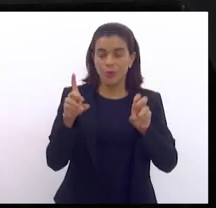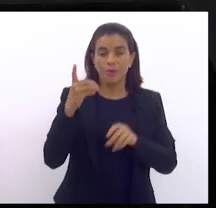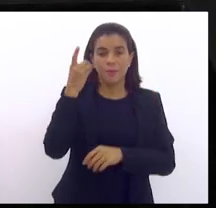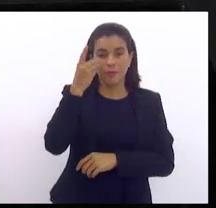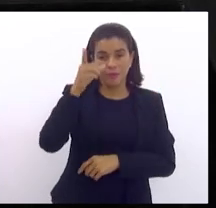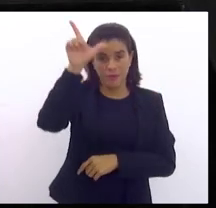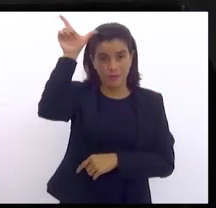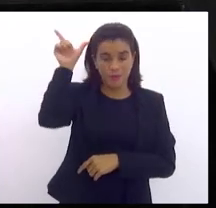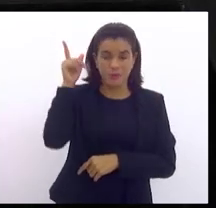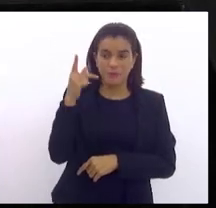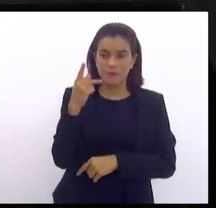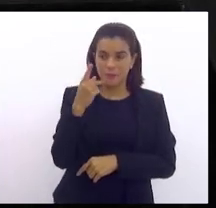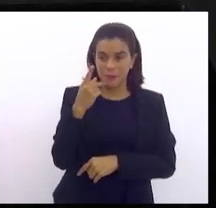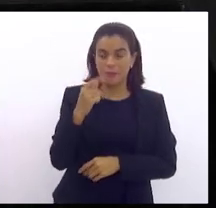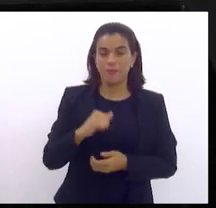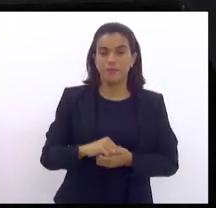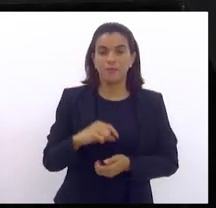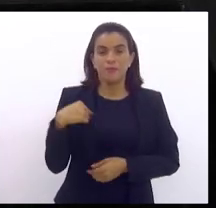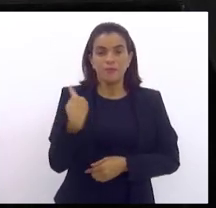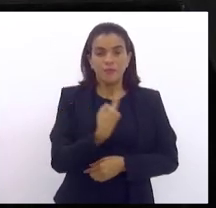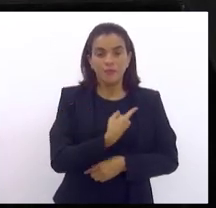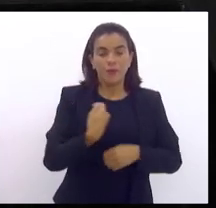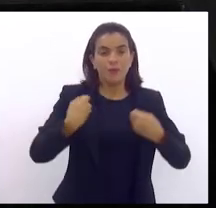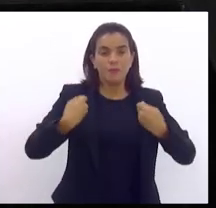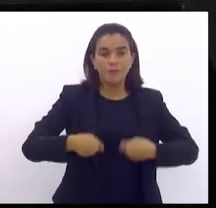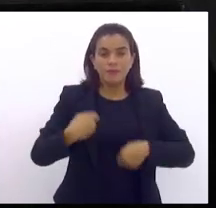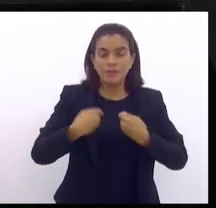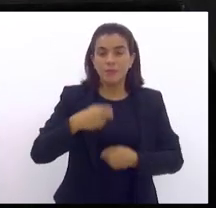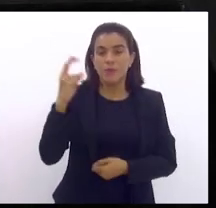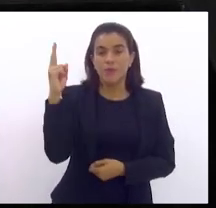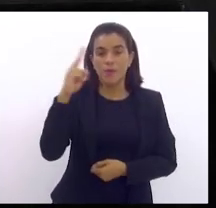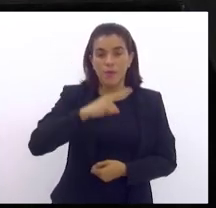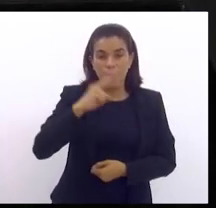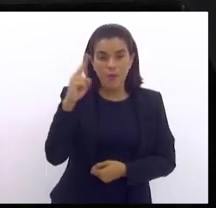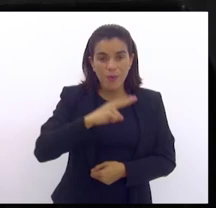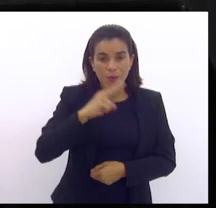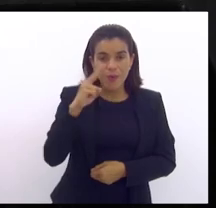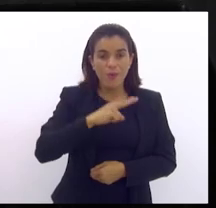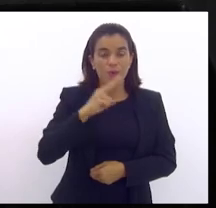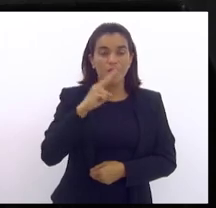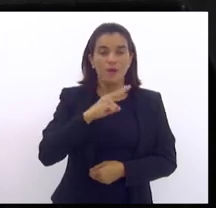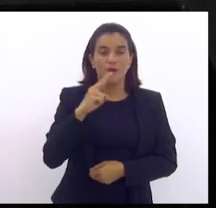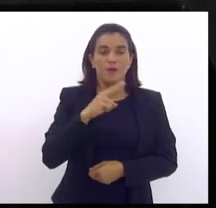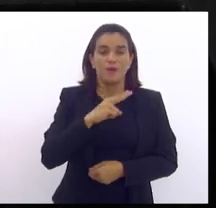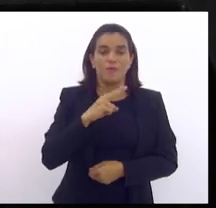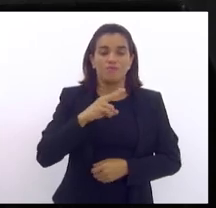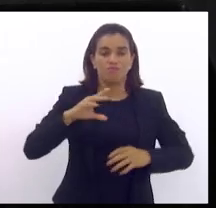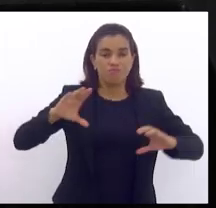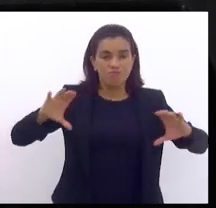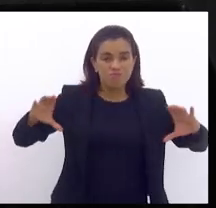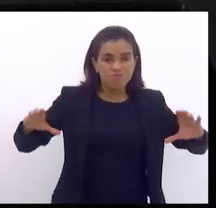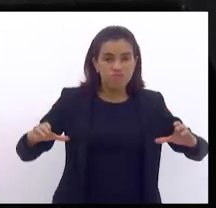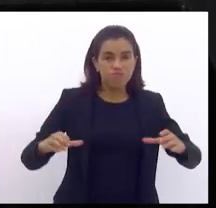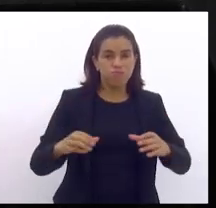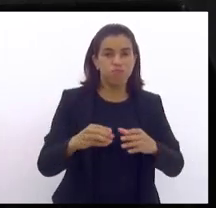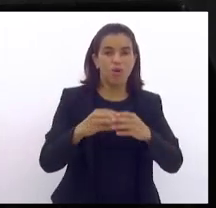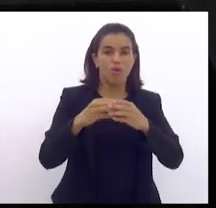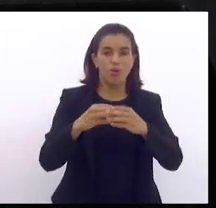Paulo, nós precisamos urgentemente fazermos uma grande união